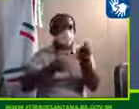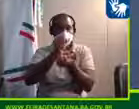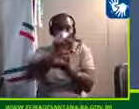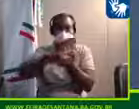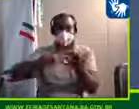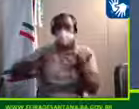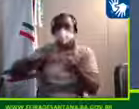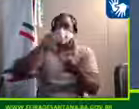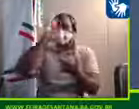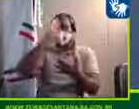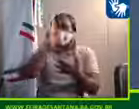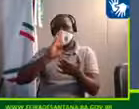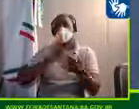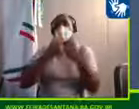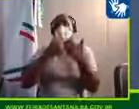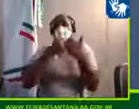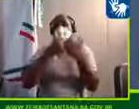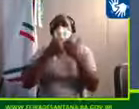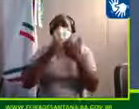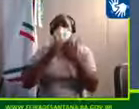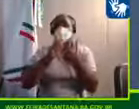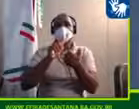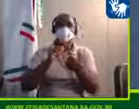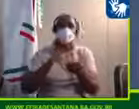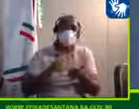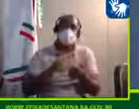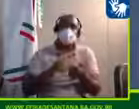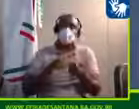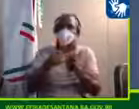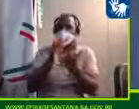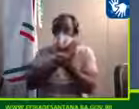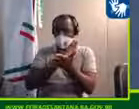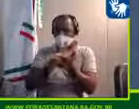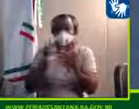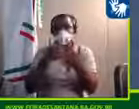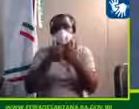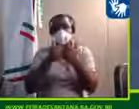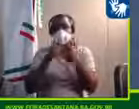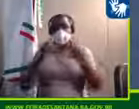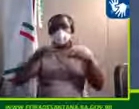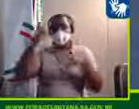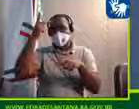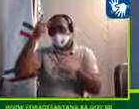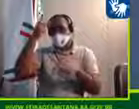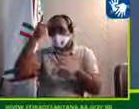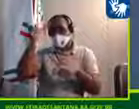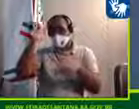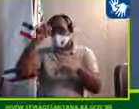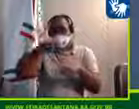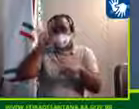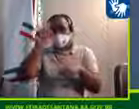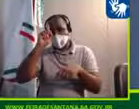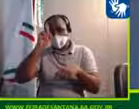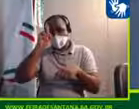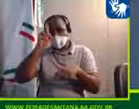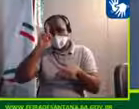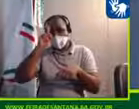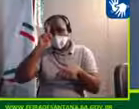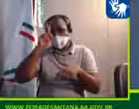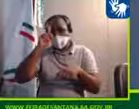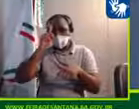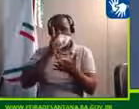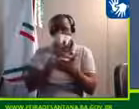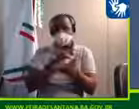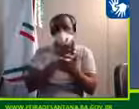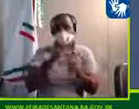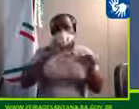Santana. Ônibus, nós temos aqui alguns ônibus permanentes que saem de São Paulo e vêm para cá todos os dias e param nesses pontos